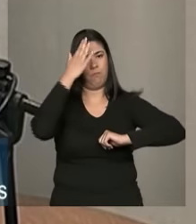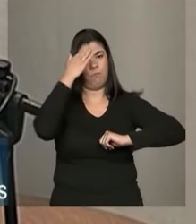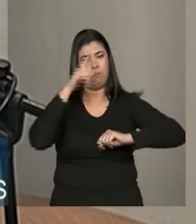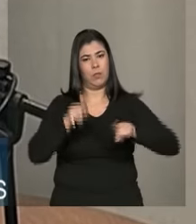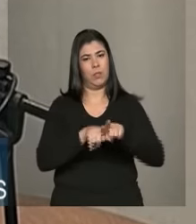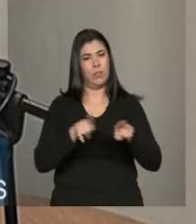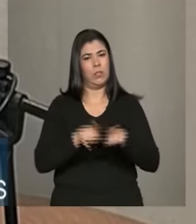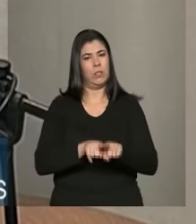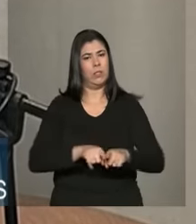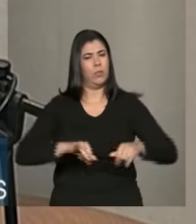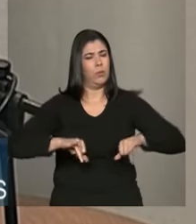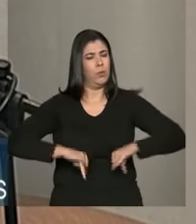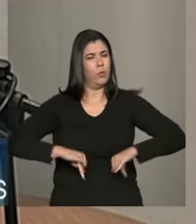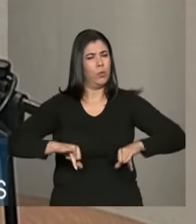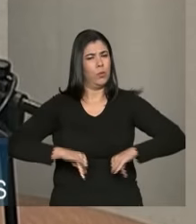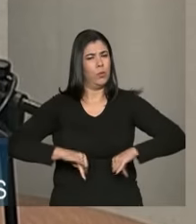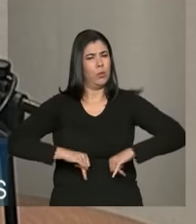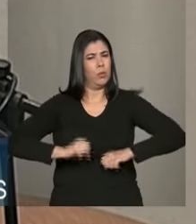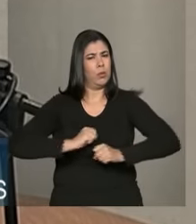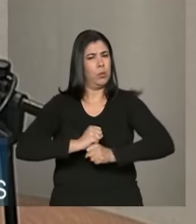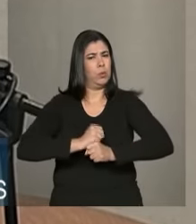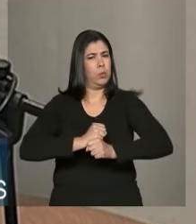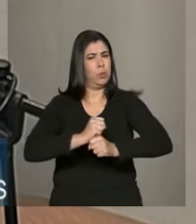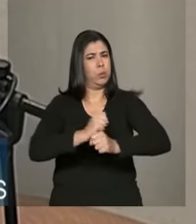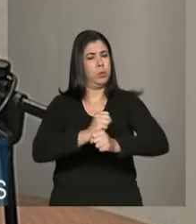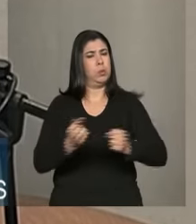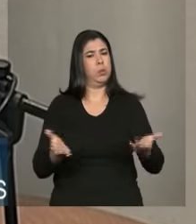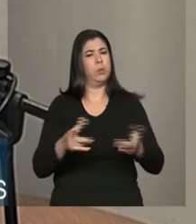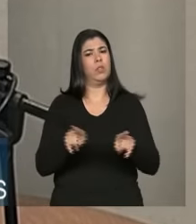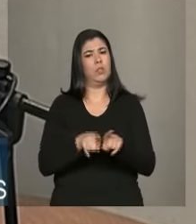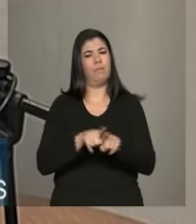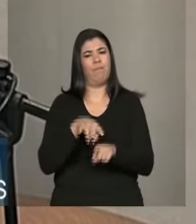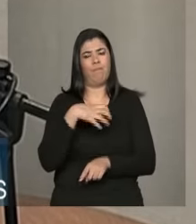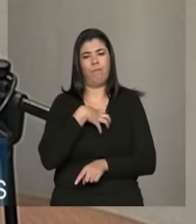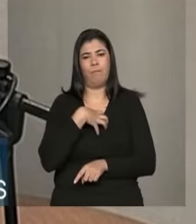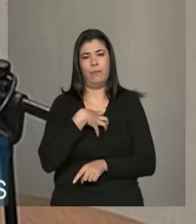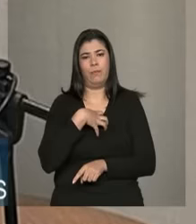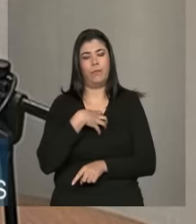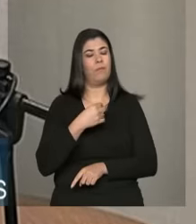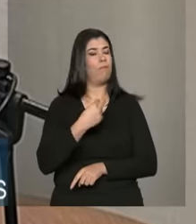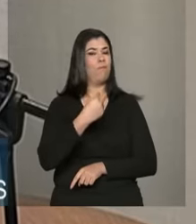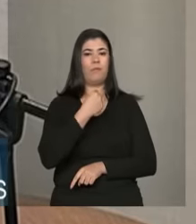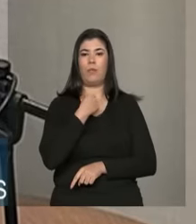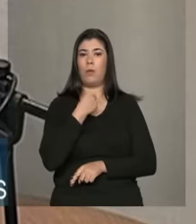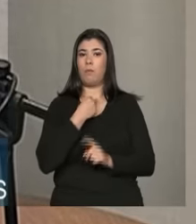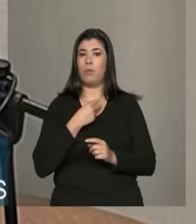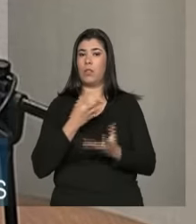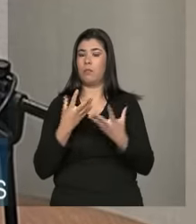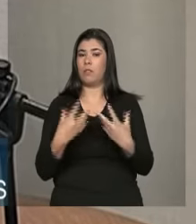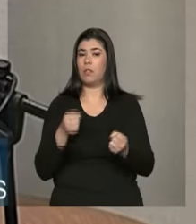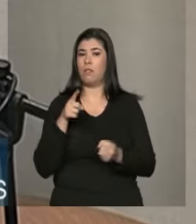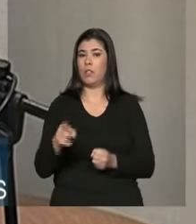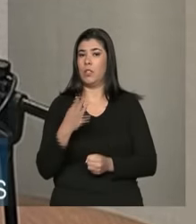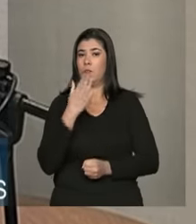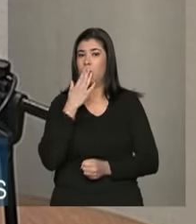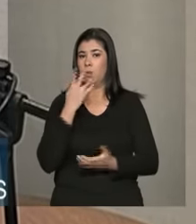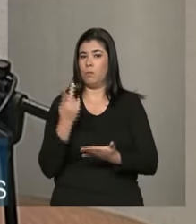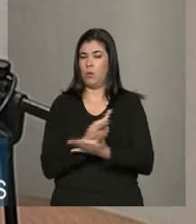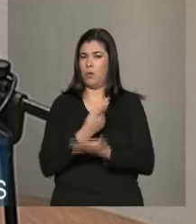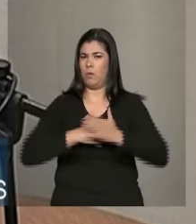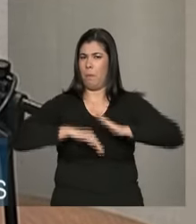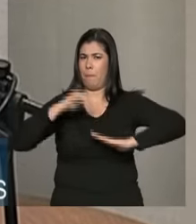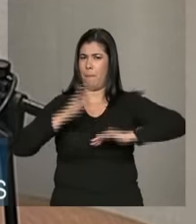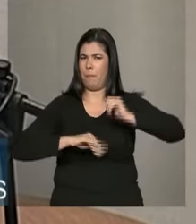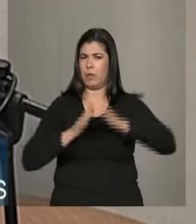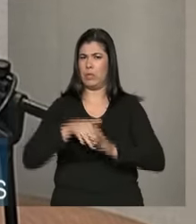Dolorosos efeitos duram até os dias de hoje não podemos deixar que erro parecido se